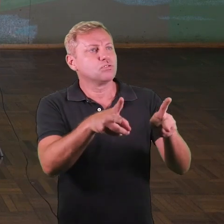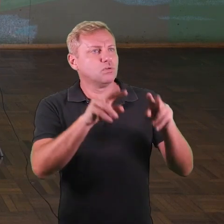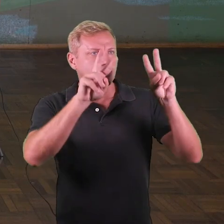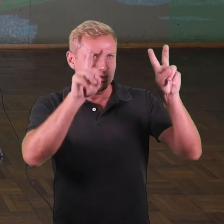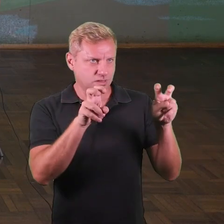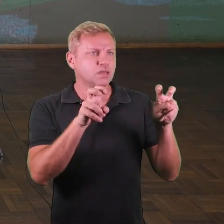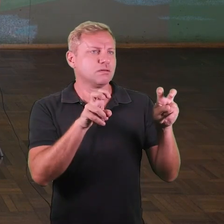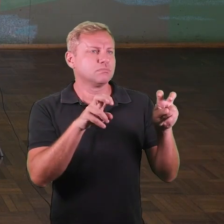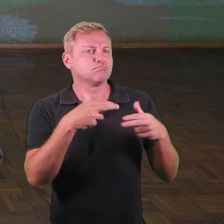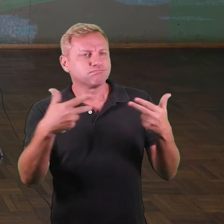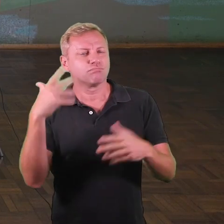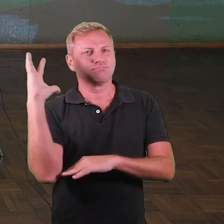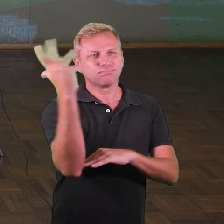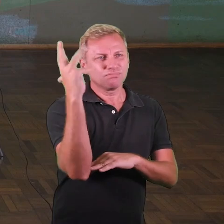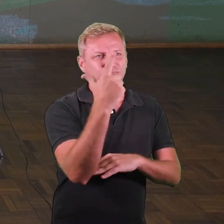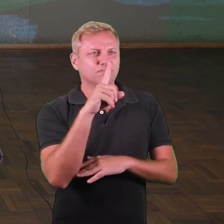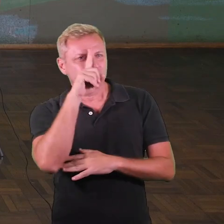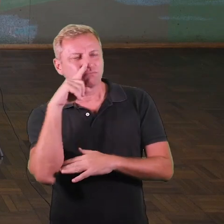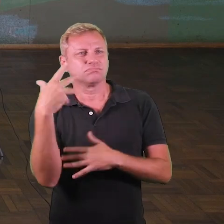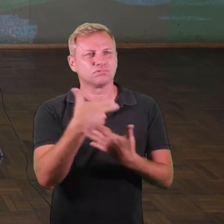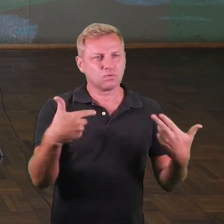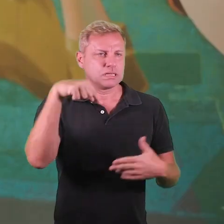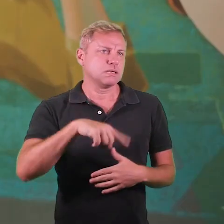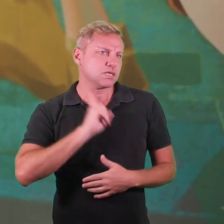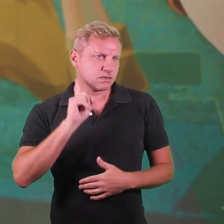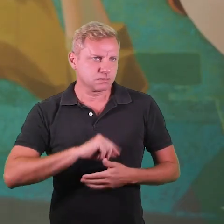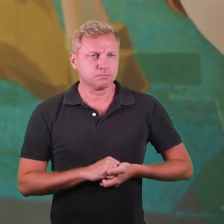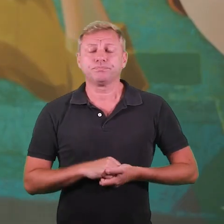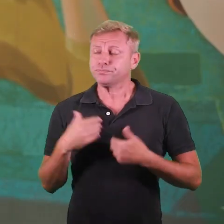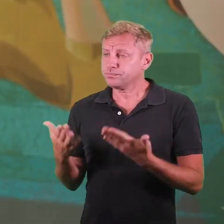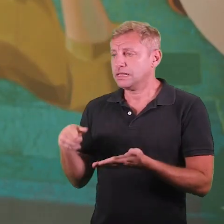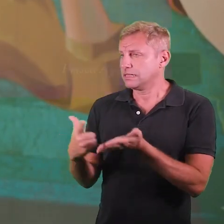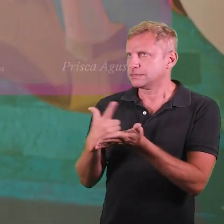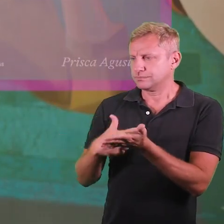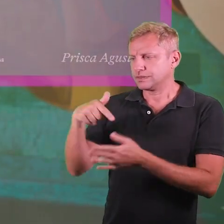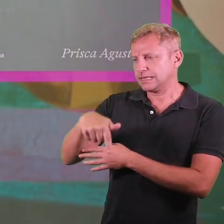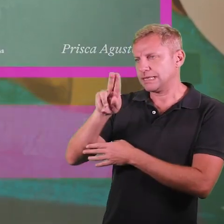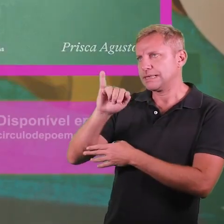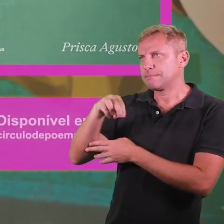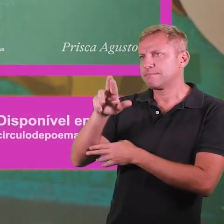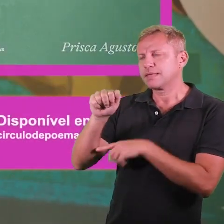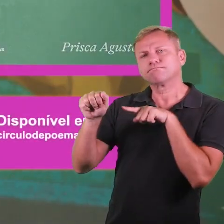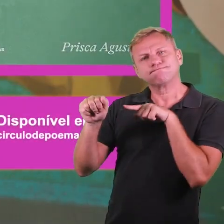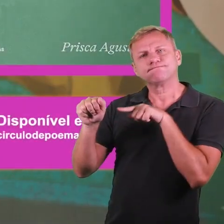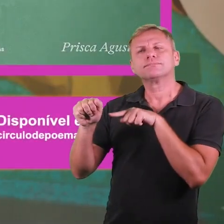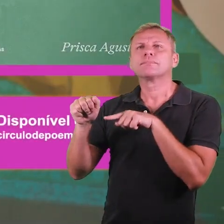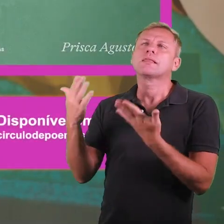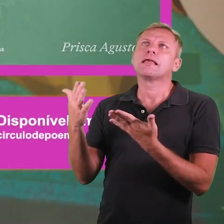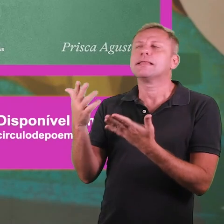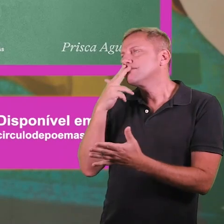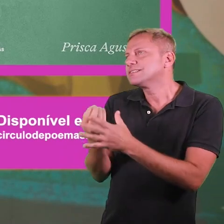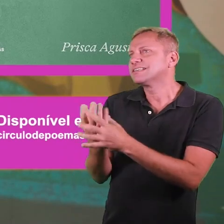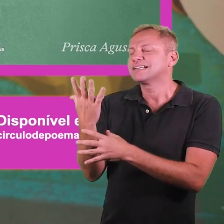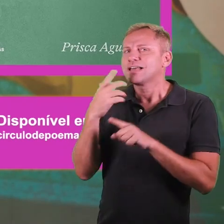tema dos desastres ambientais em Minas Gerais. Esse livro, quimera nasce, eu vejo ele nascer de